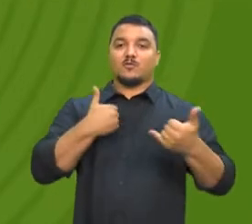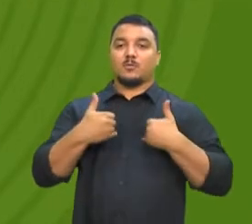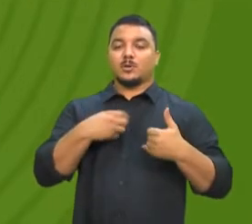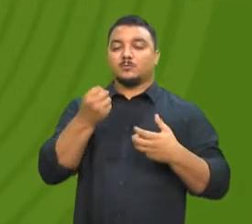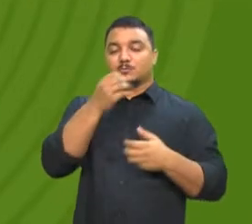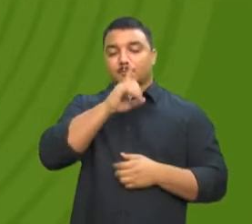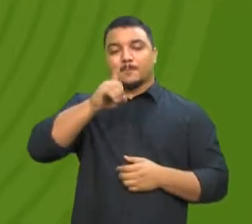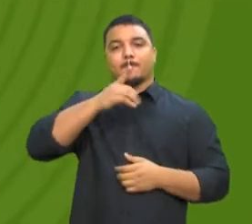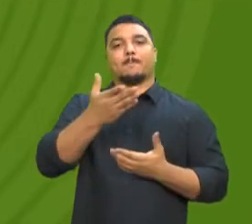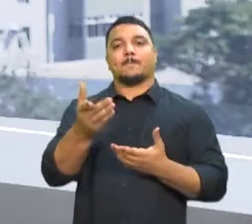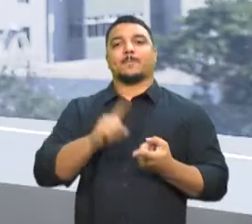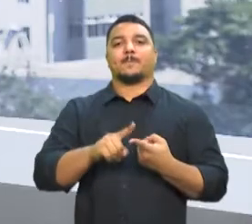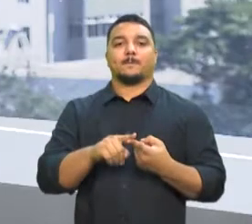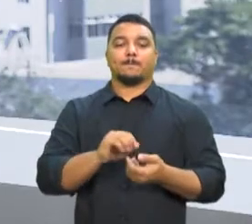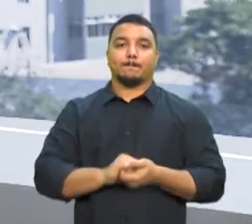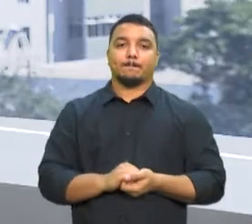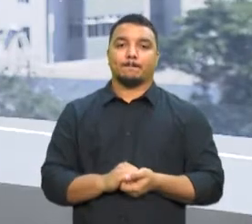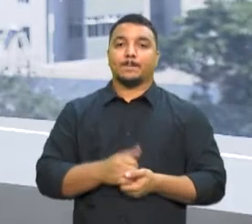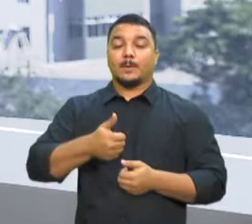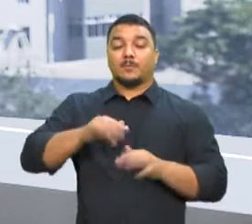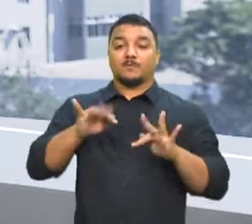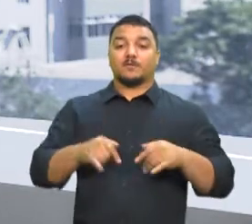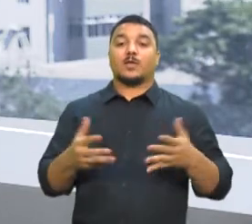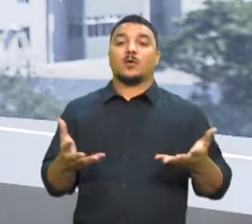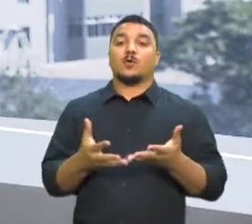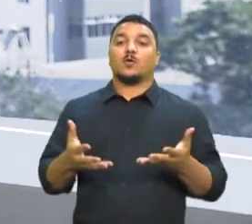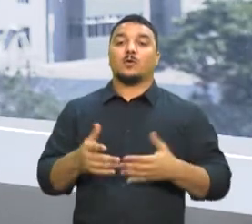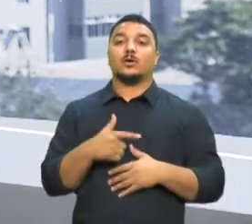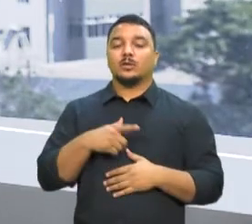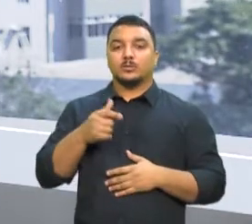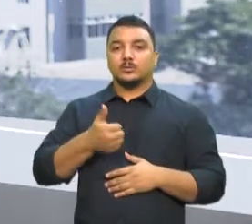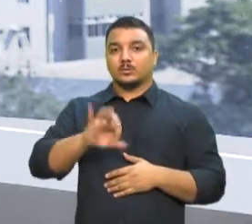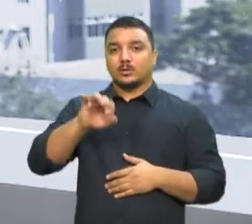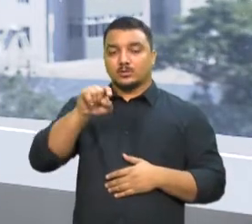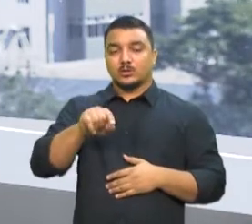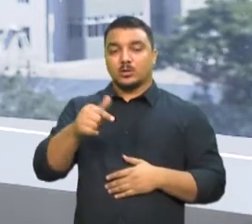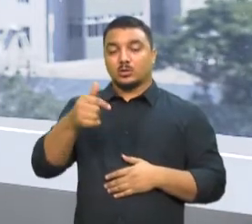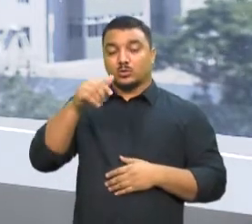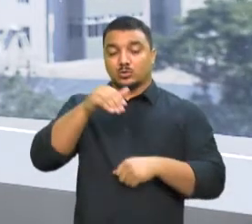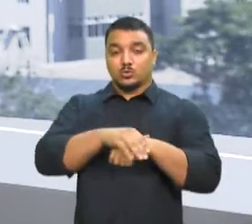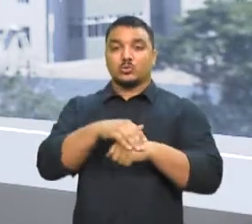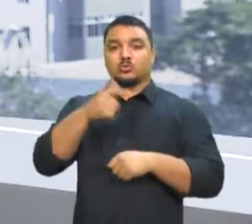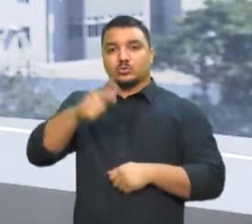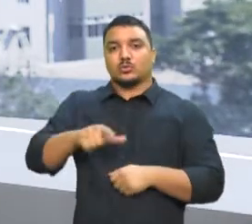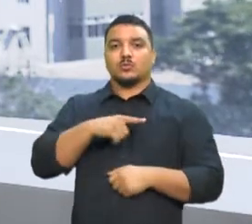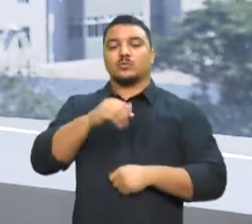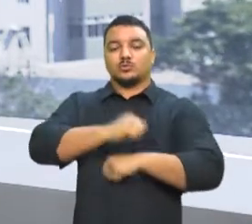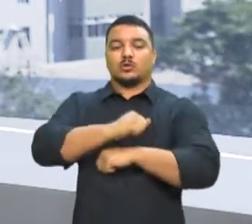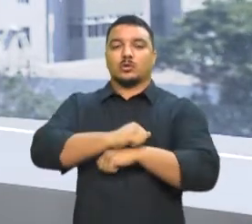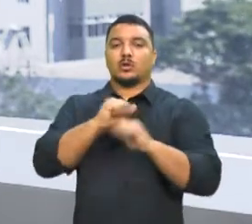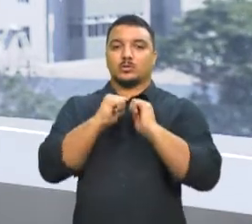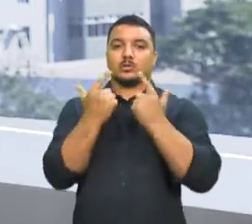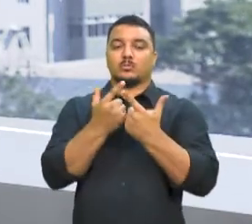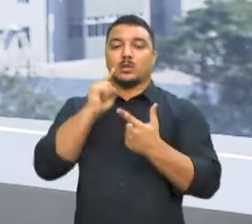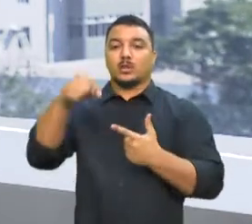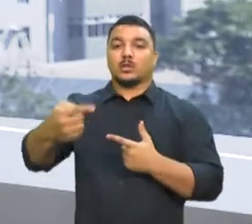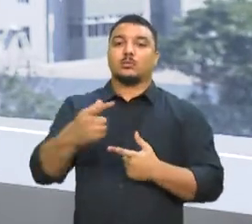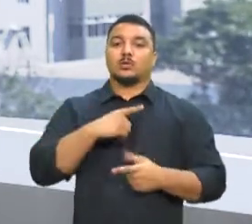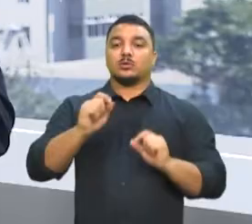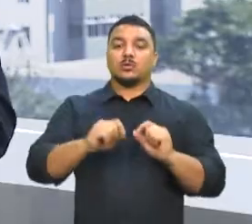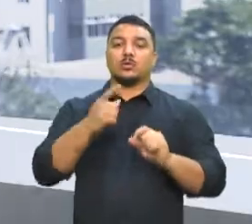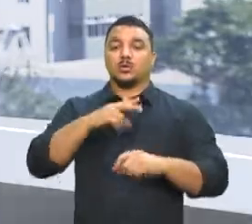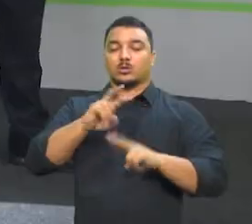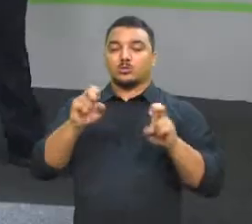para você também. O primeiro expediente fica por aqui. Às 10 para 7 da noite, tem o Jornal Assembleia e, em seguida, o Questão de